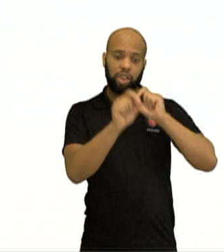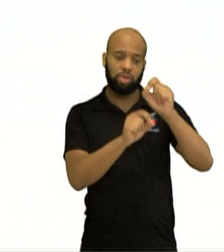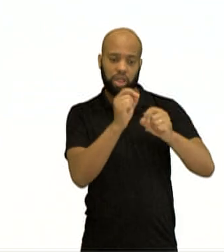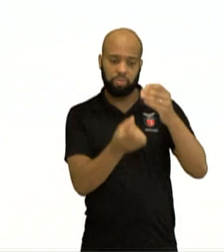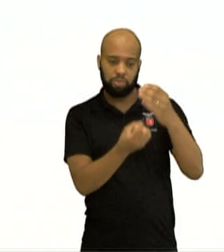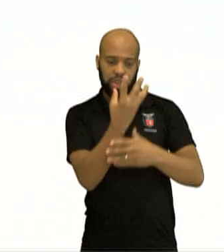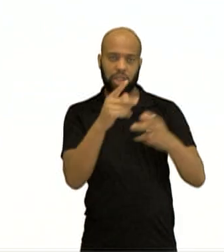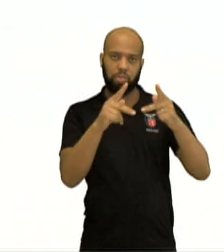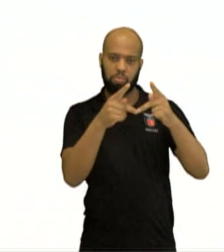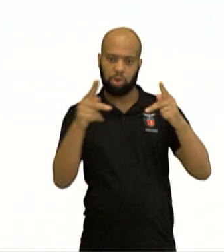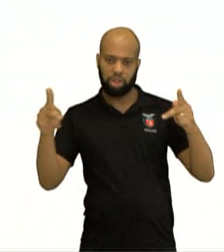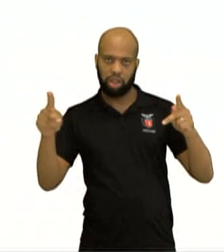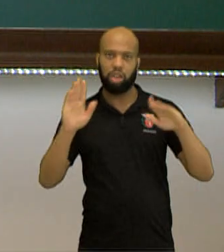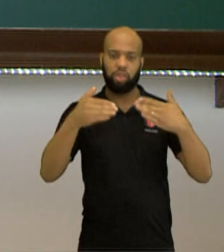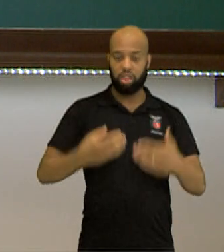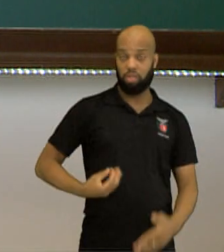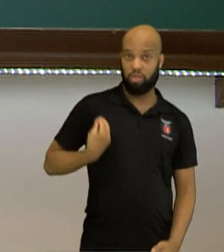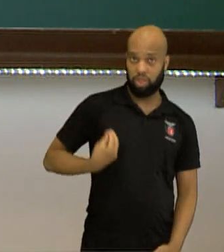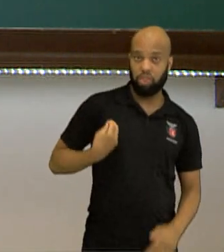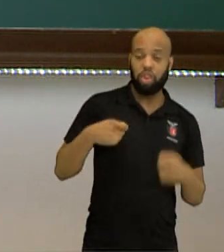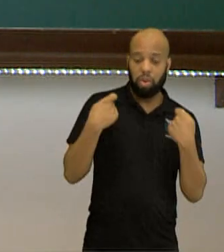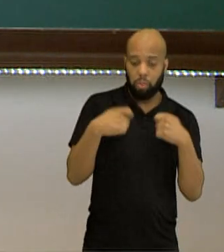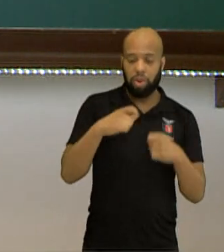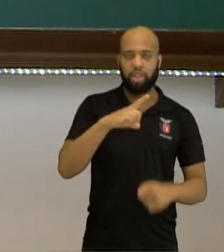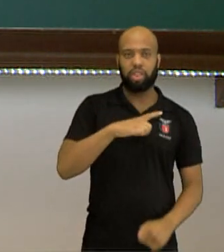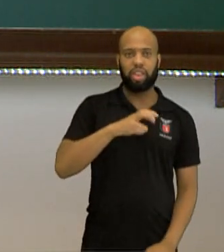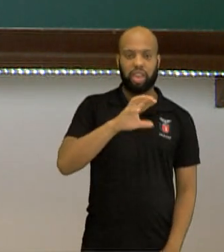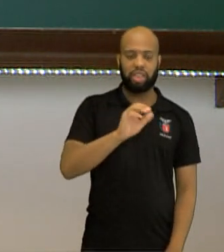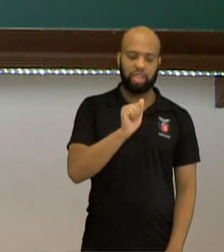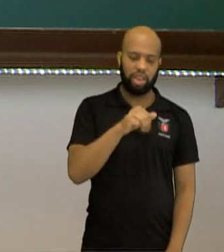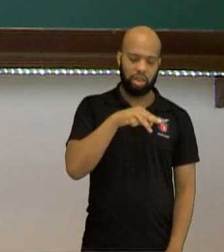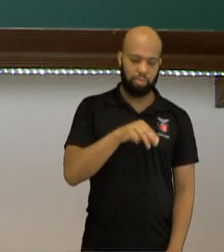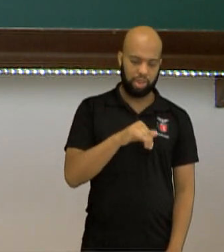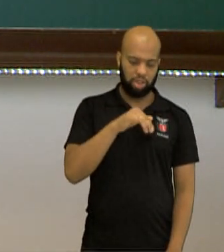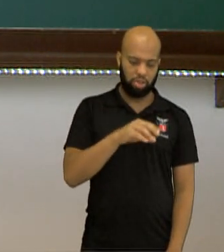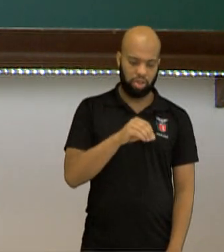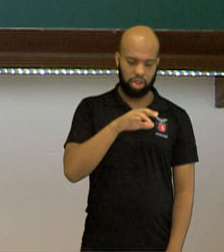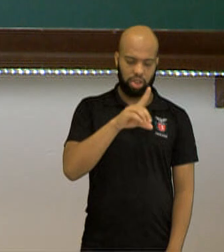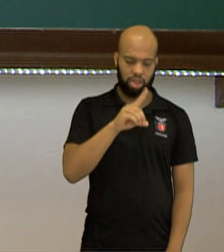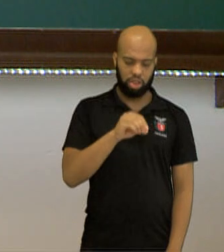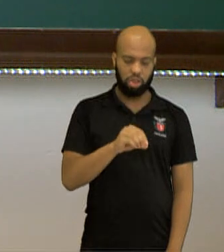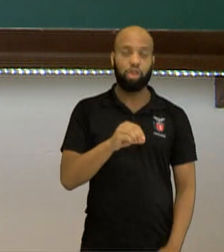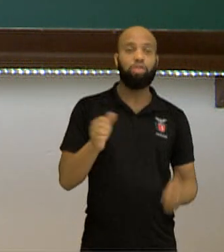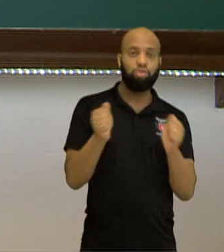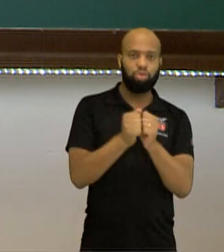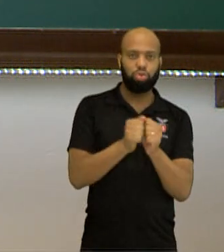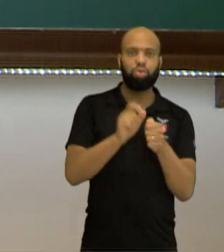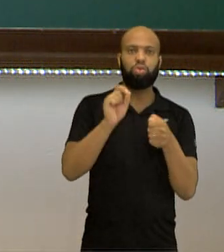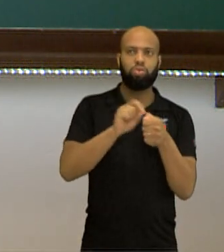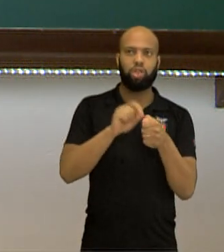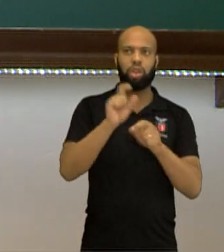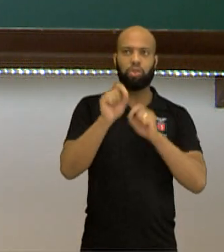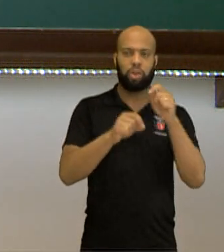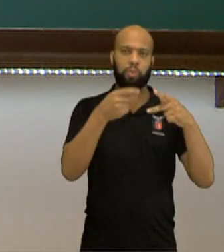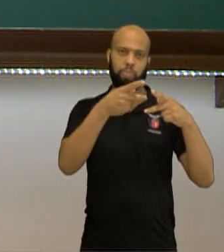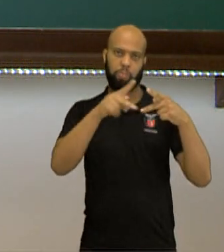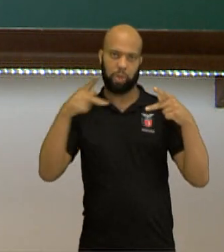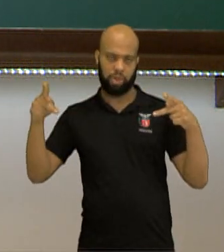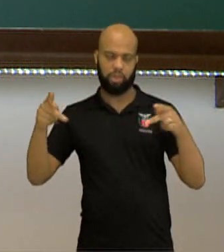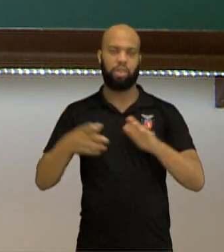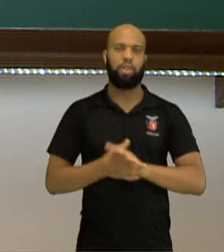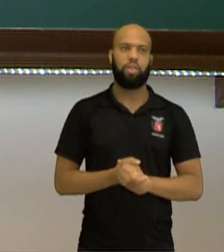Então, basicamente, para formar os seres vivos, teriam que ter esses aminoácidos que agrupados fariam as proteínas. Muito bem.